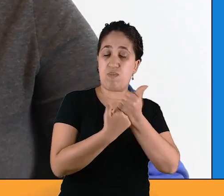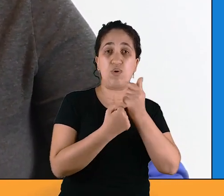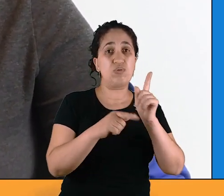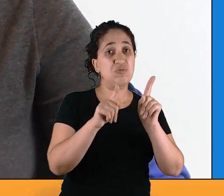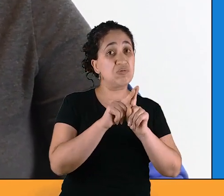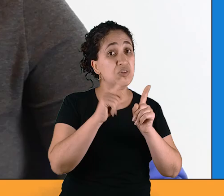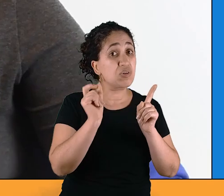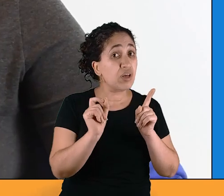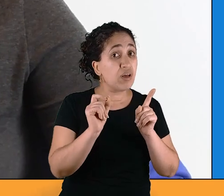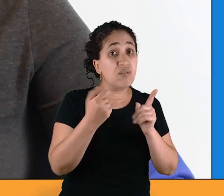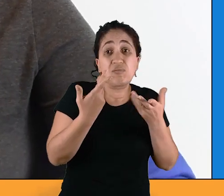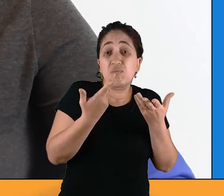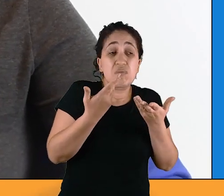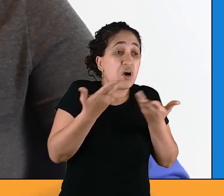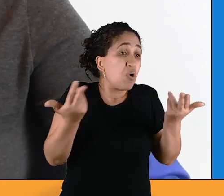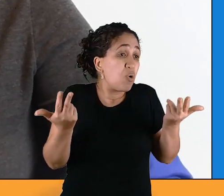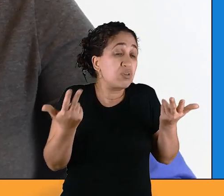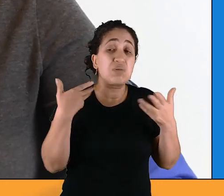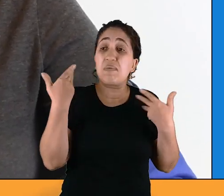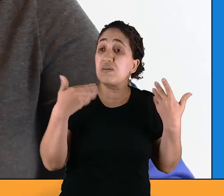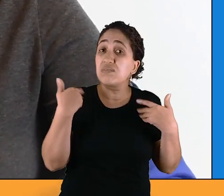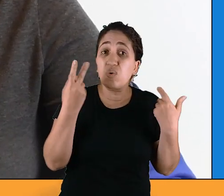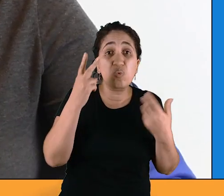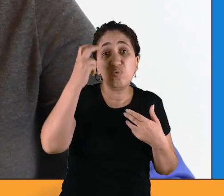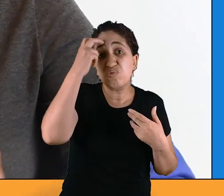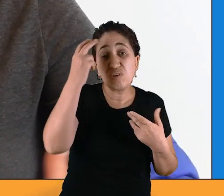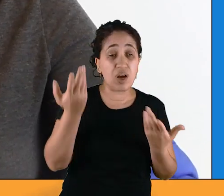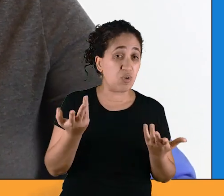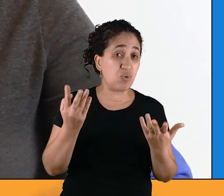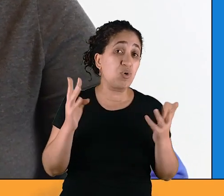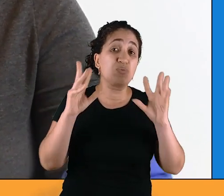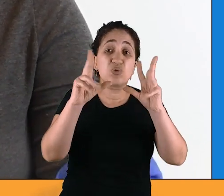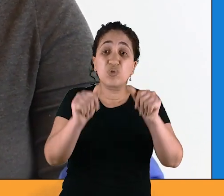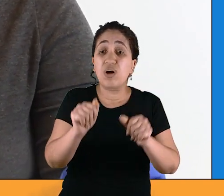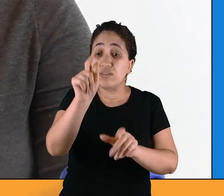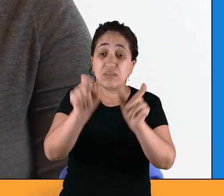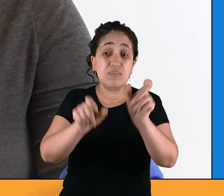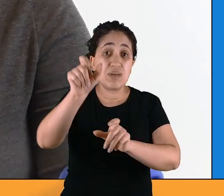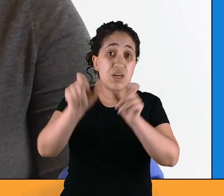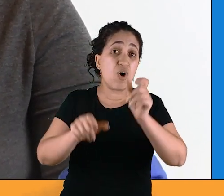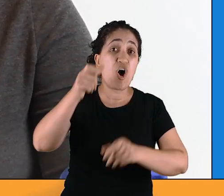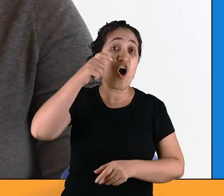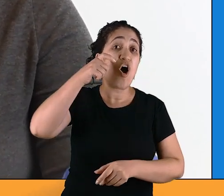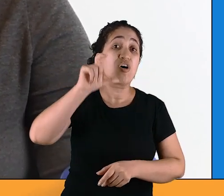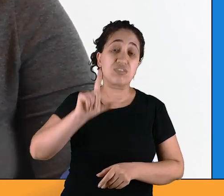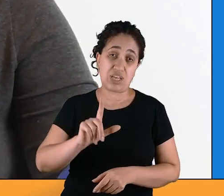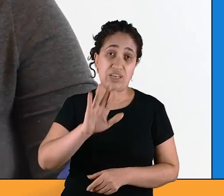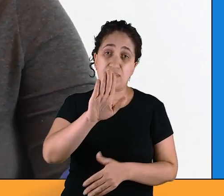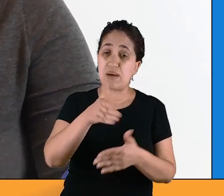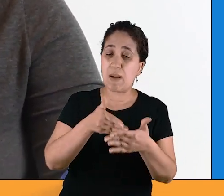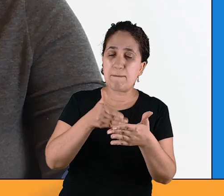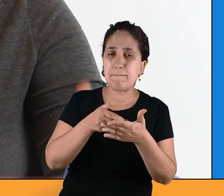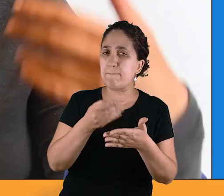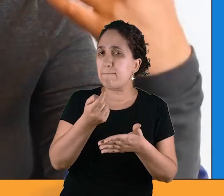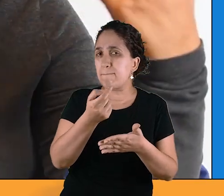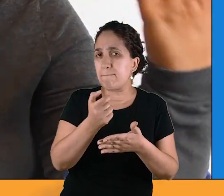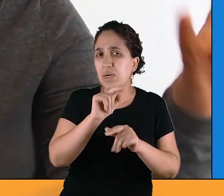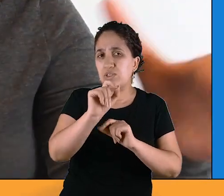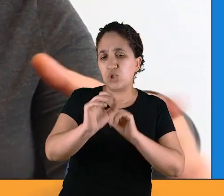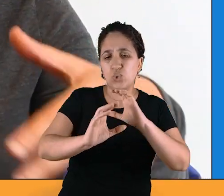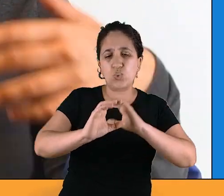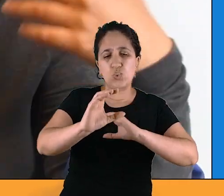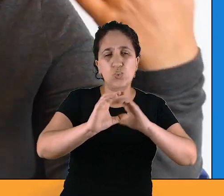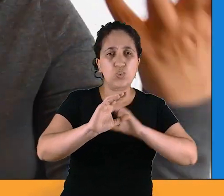e fazer um programa cultural como todas as outras pessoas com deficiência geralmente conseguem, sem enfrentar grandes barreiras